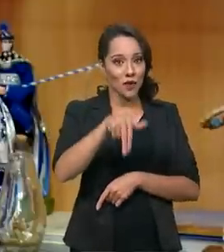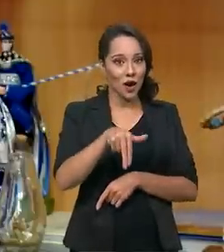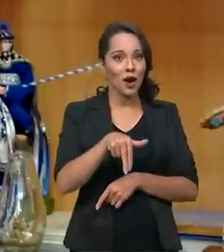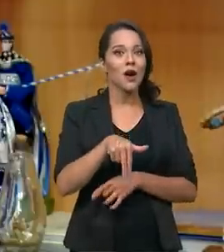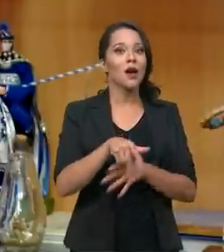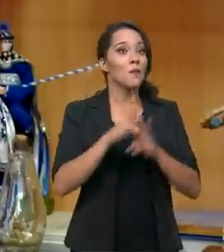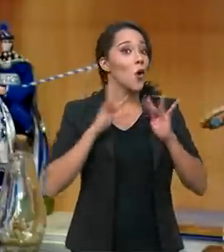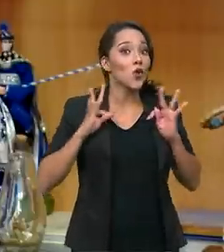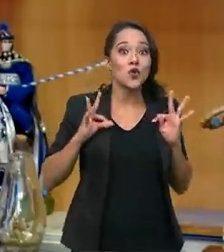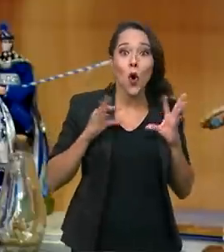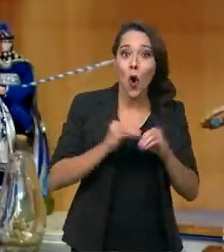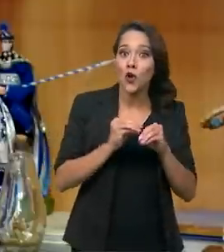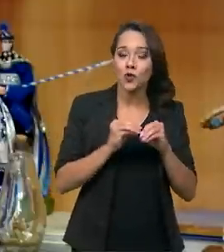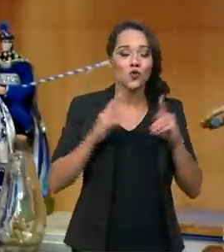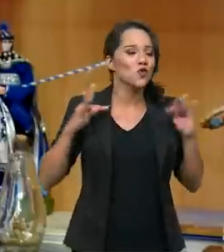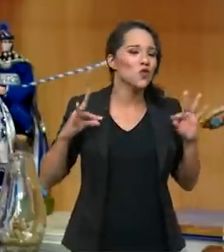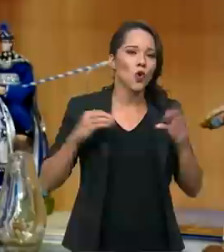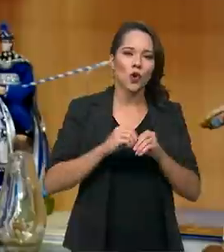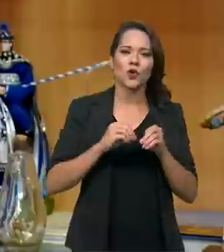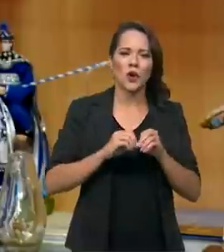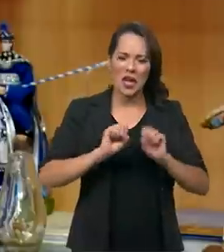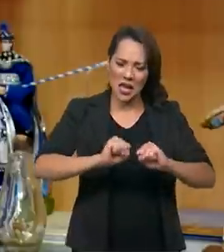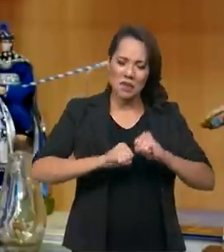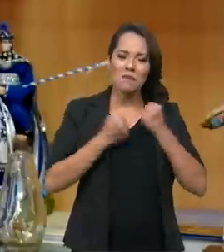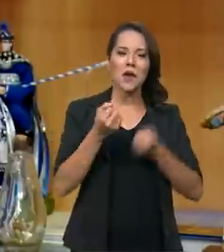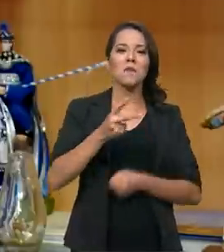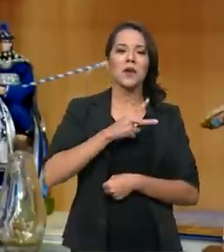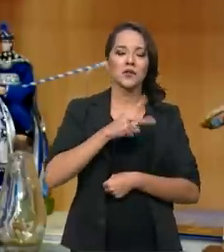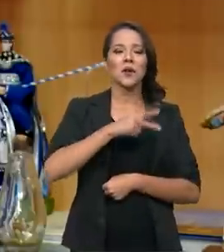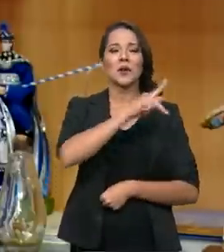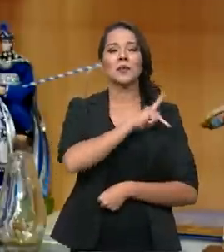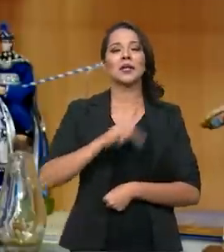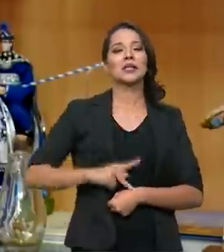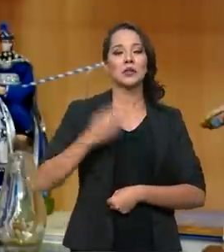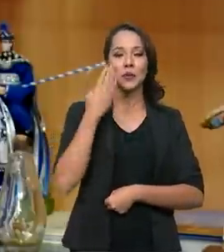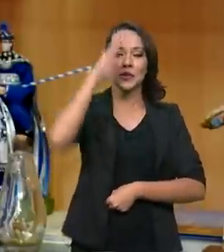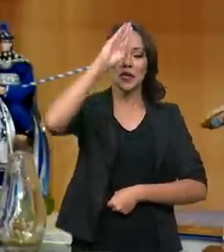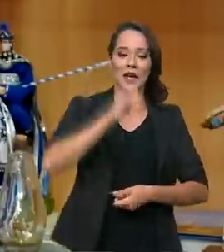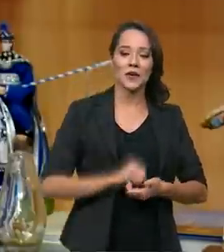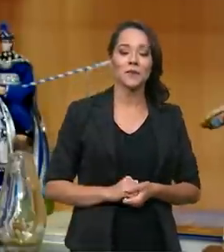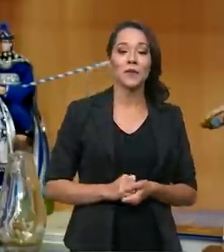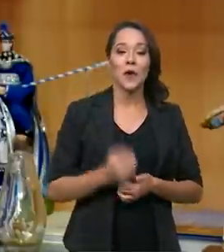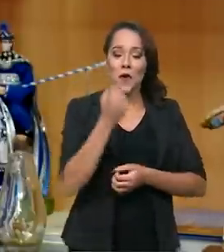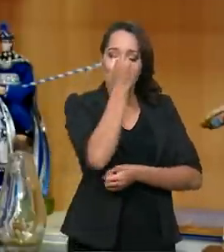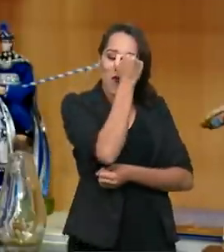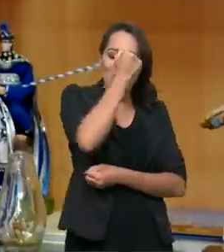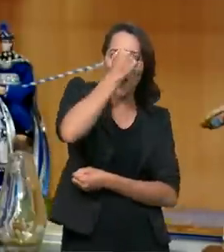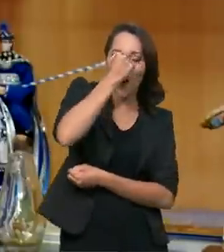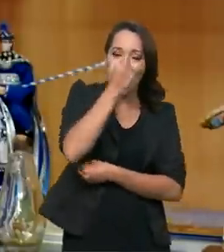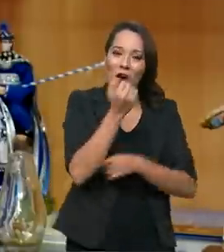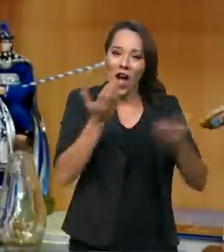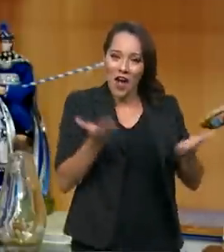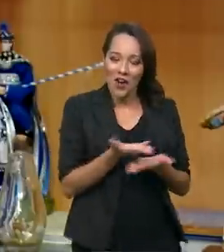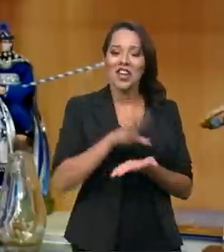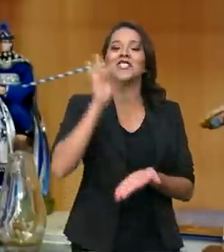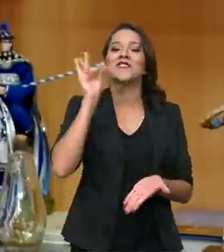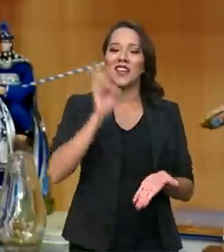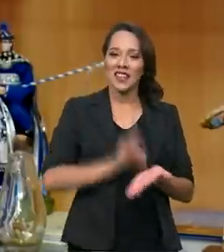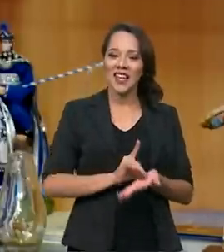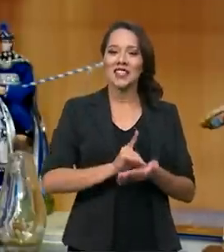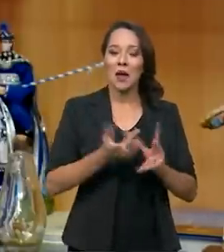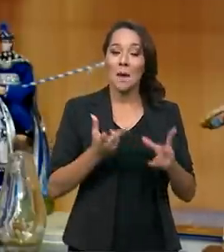de passagem por unanimidade o emprego pessoal do Presidente bolsonaro o forró é agora de fato e de direito